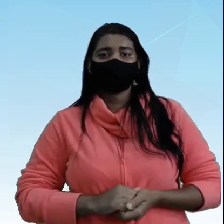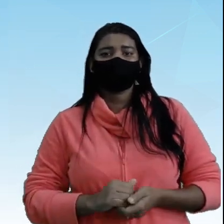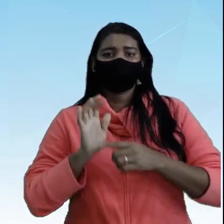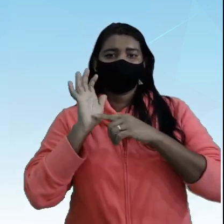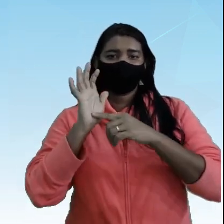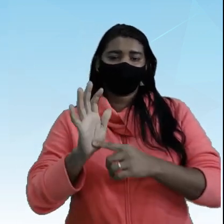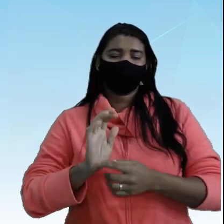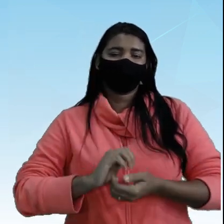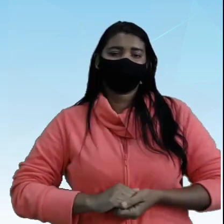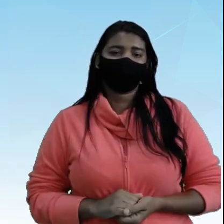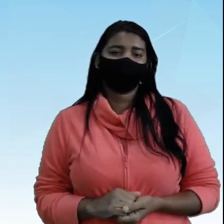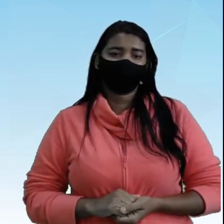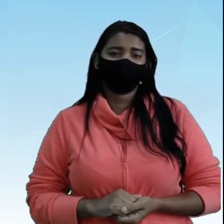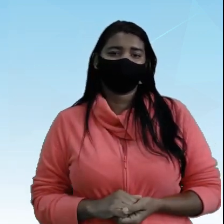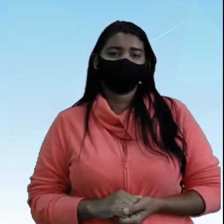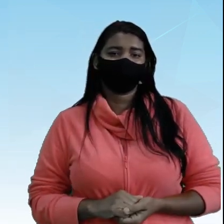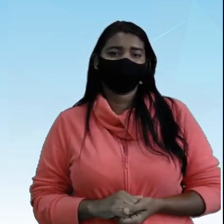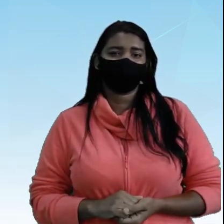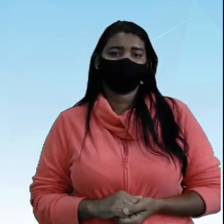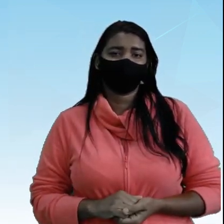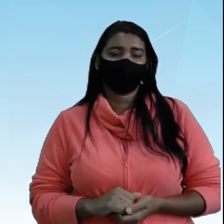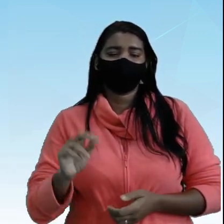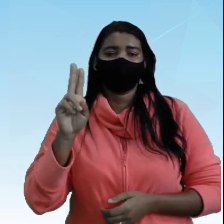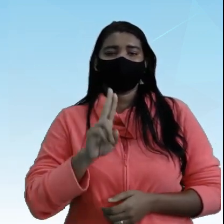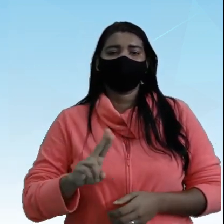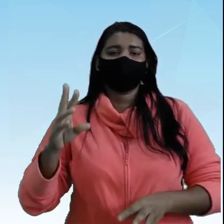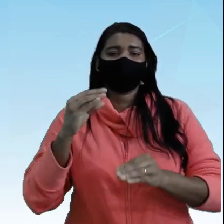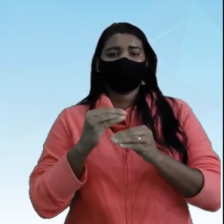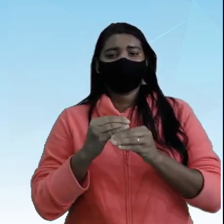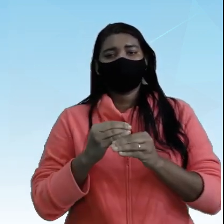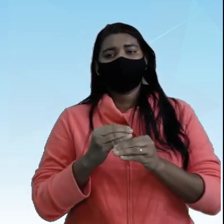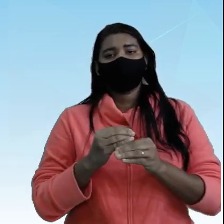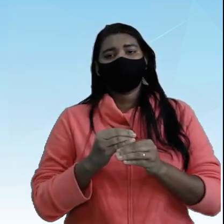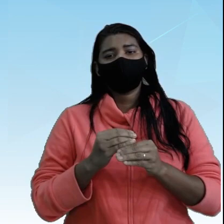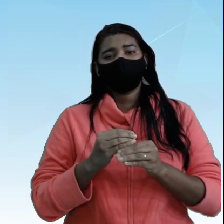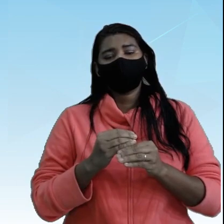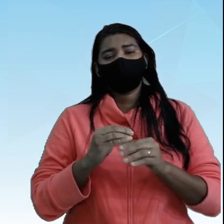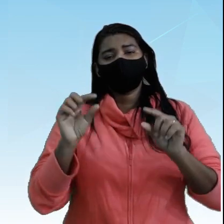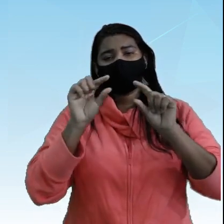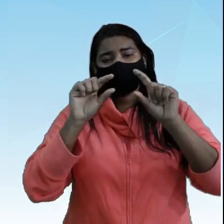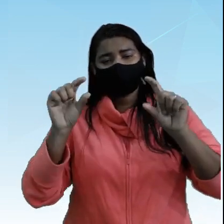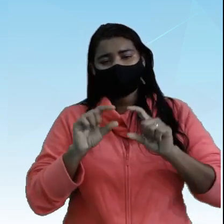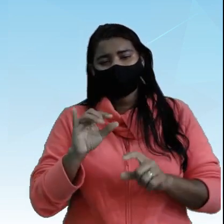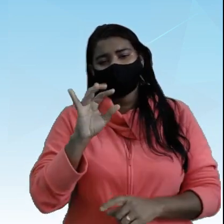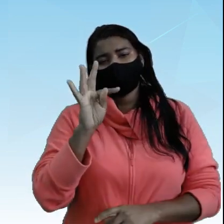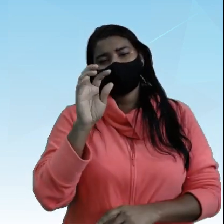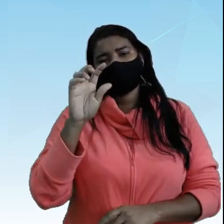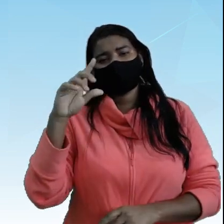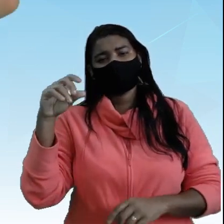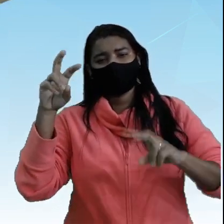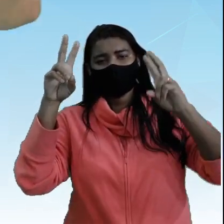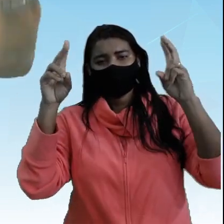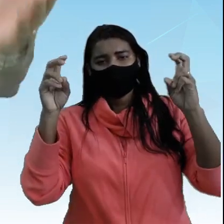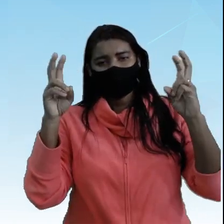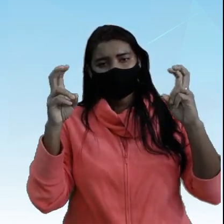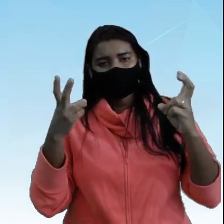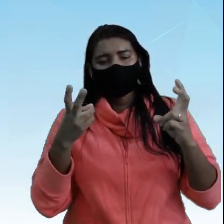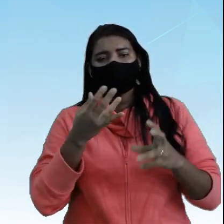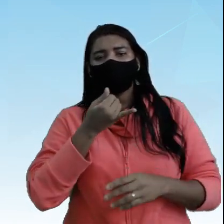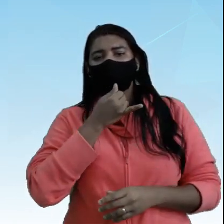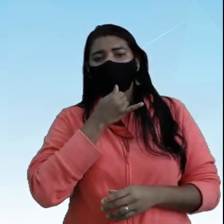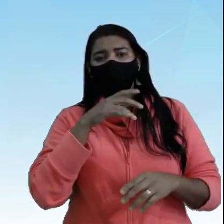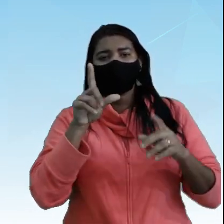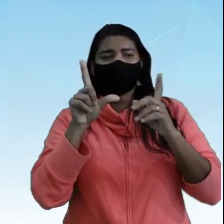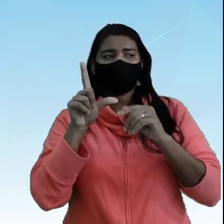destaque, certo? Então lembrar, se eu uso o itálico, se eu uso as aspas, se eu uso, no caso, as